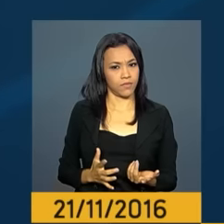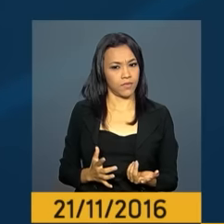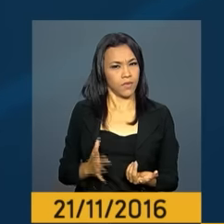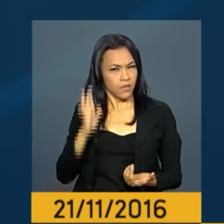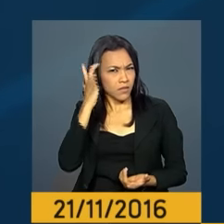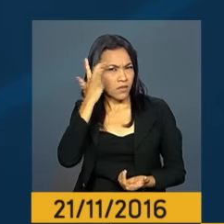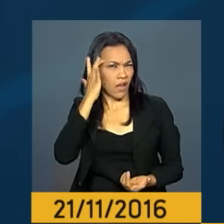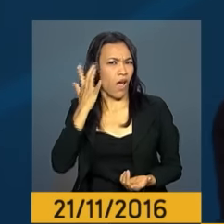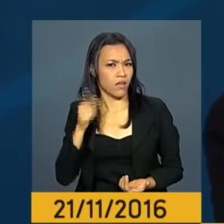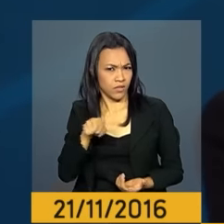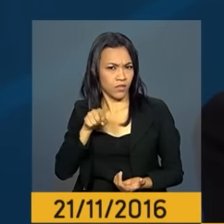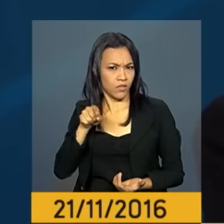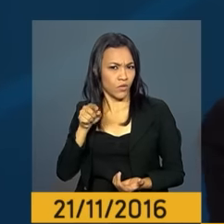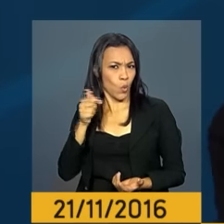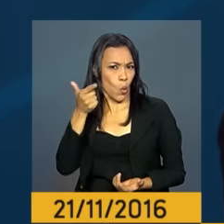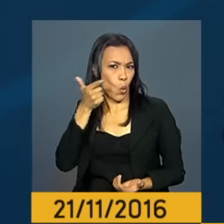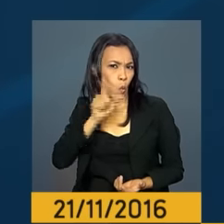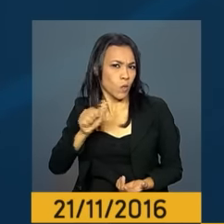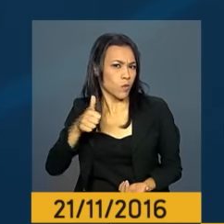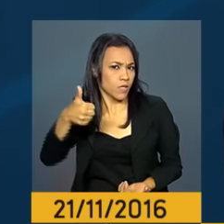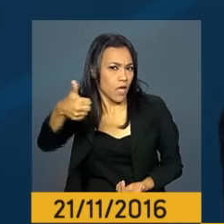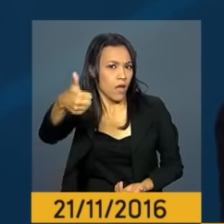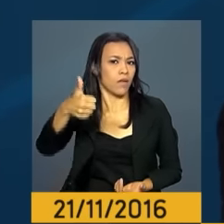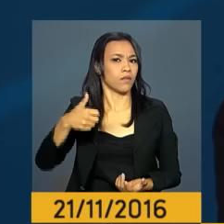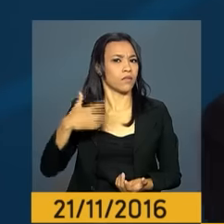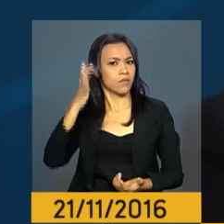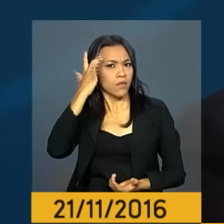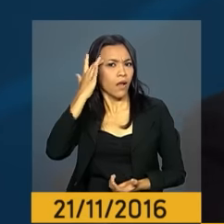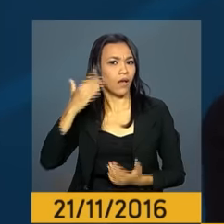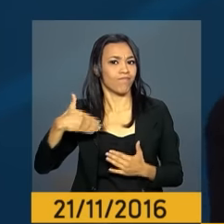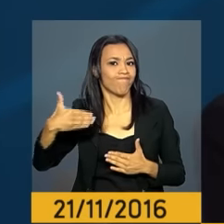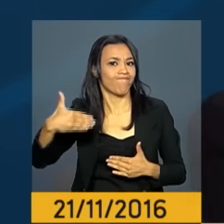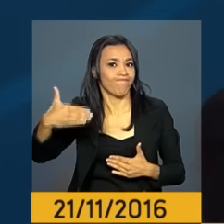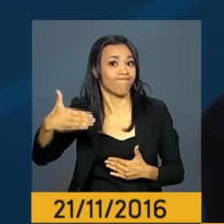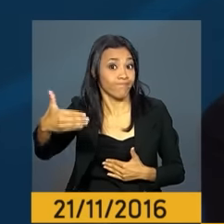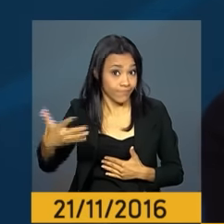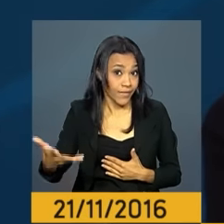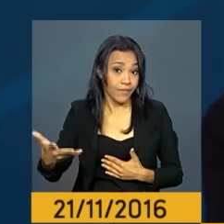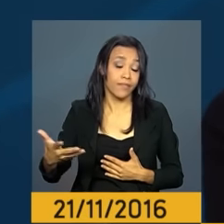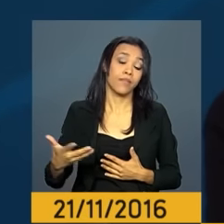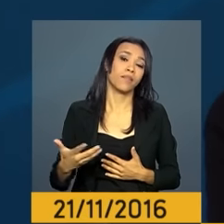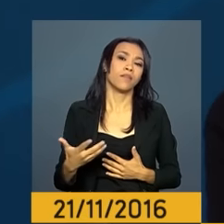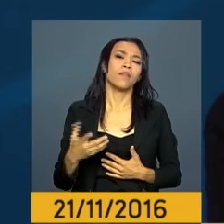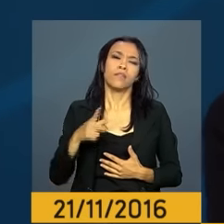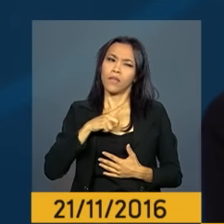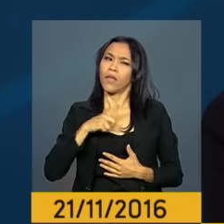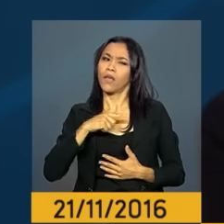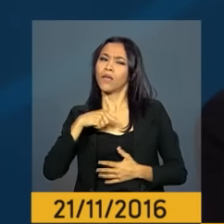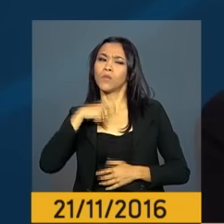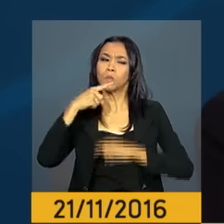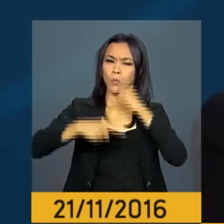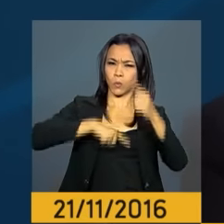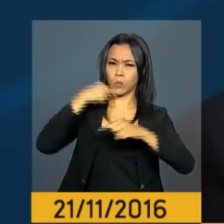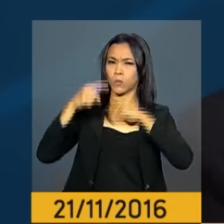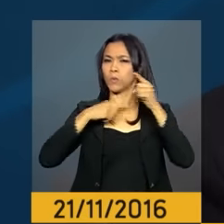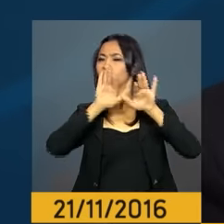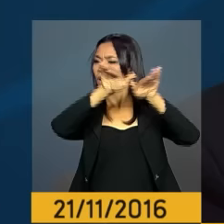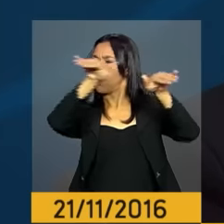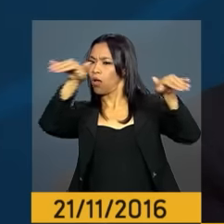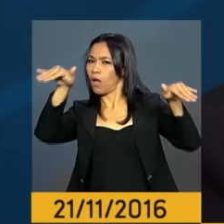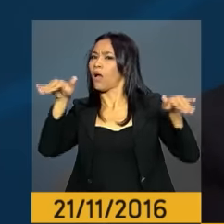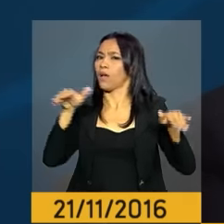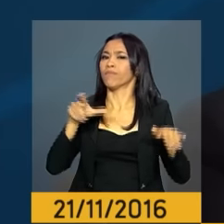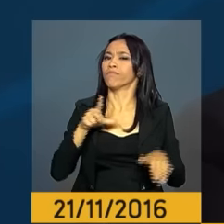será que vai para frente? Será que as coisas vão caminhar? Ainda, digamos assim, uma razoável dúvida,